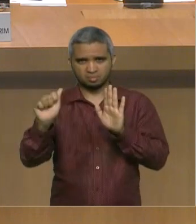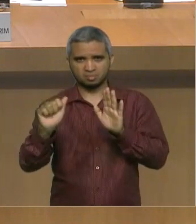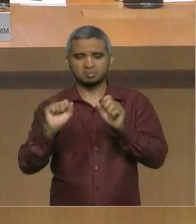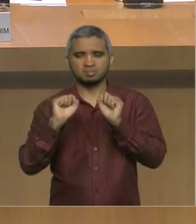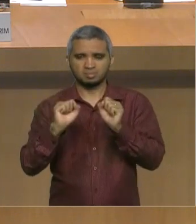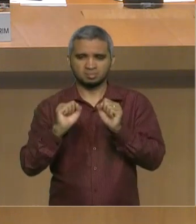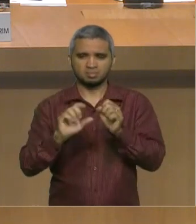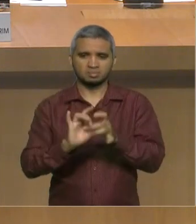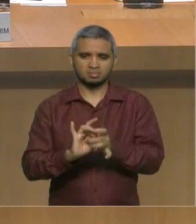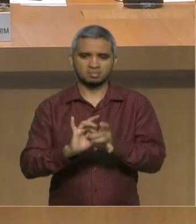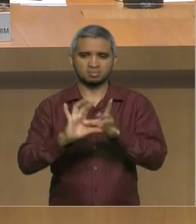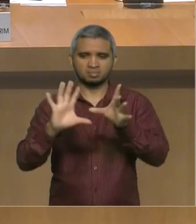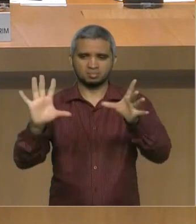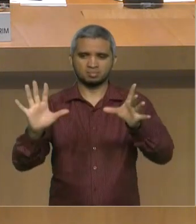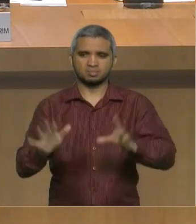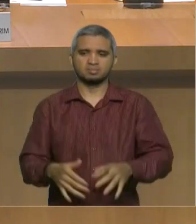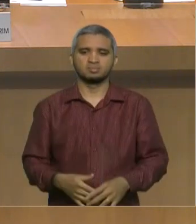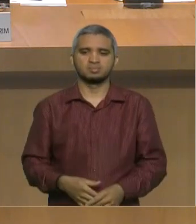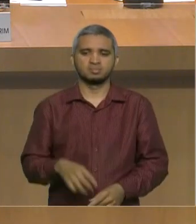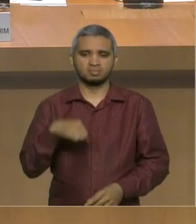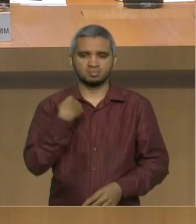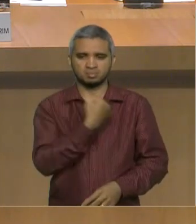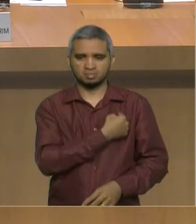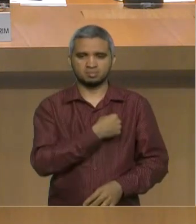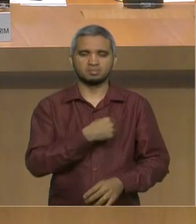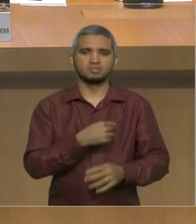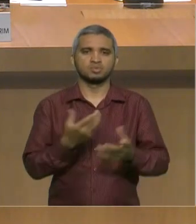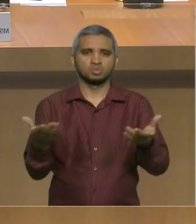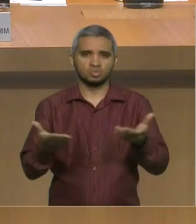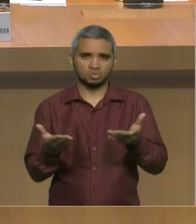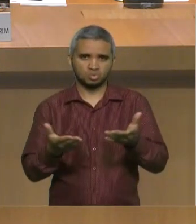nós abriremos uma sessão